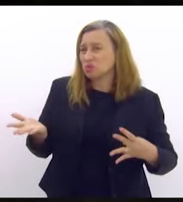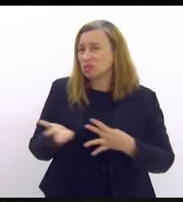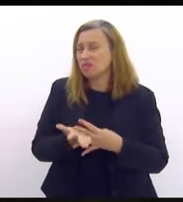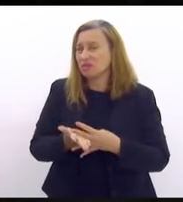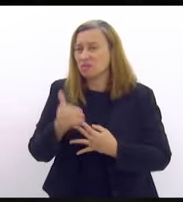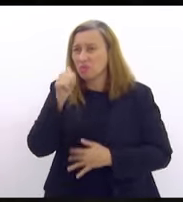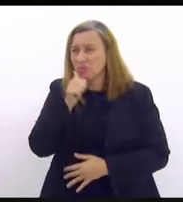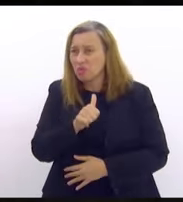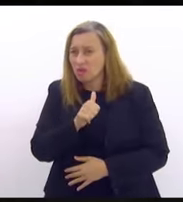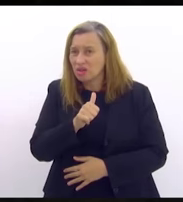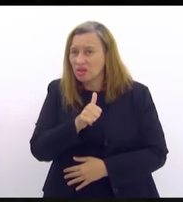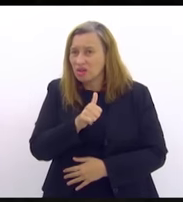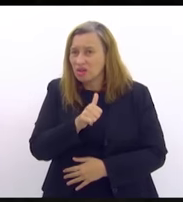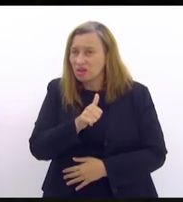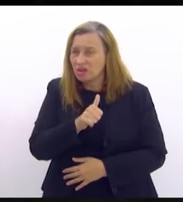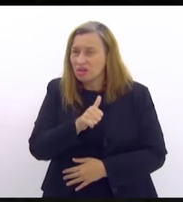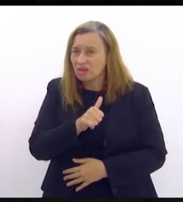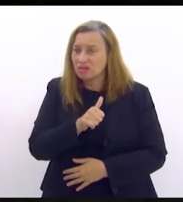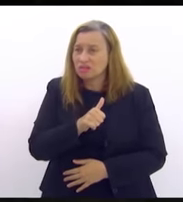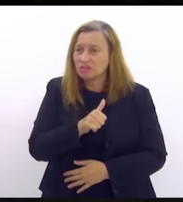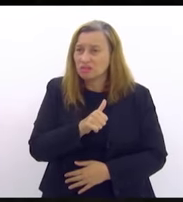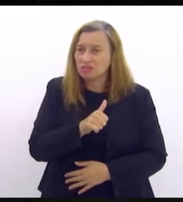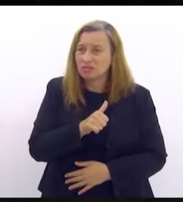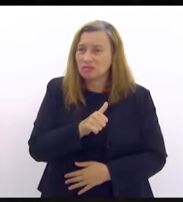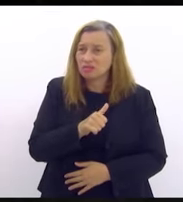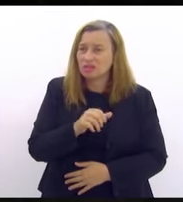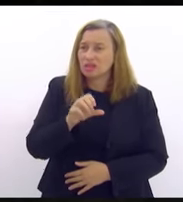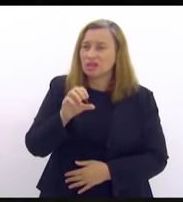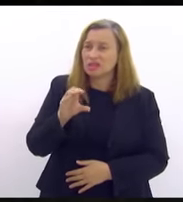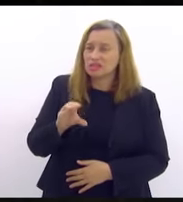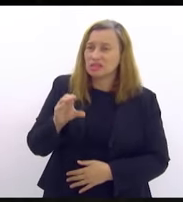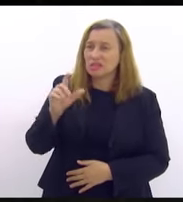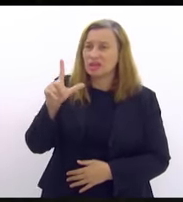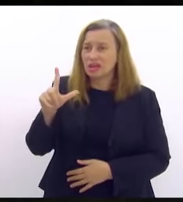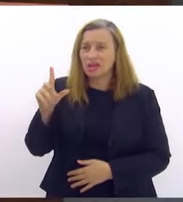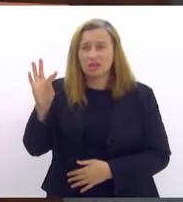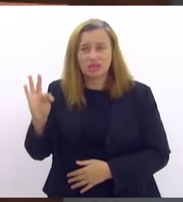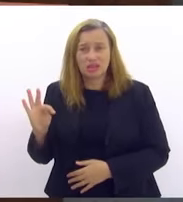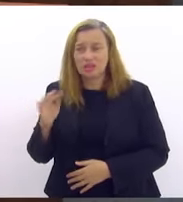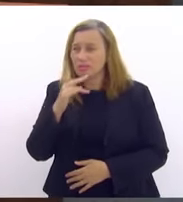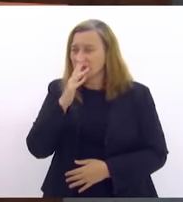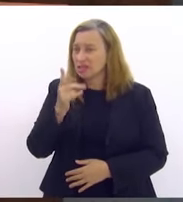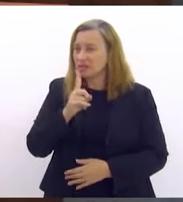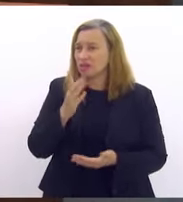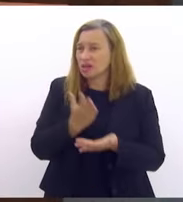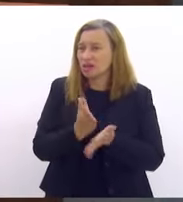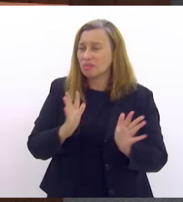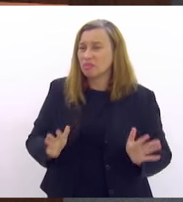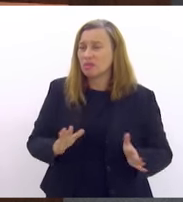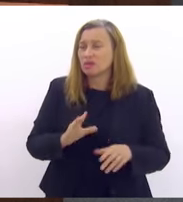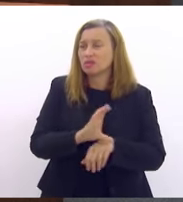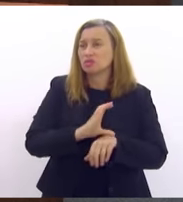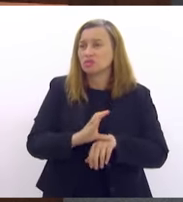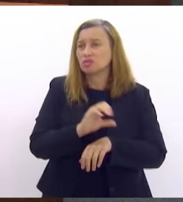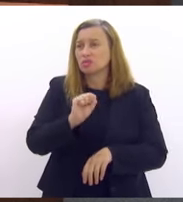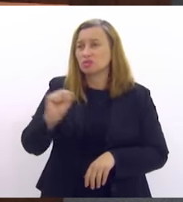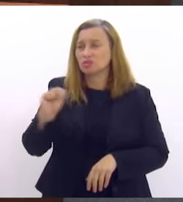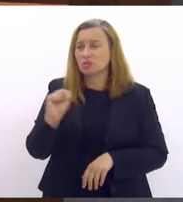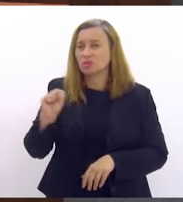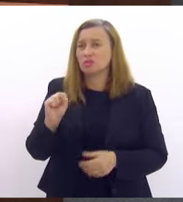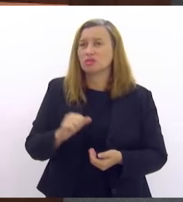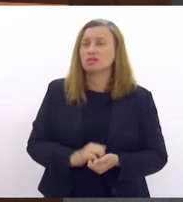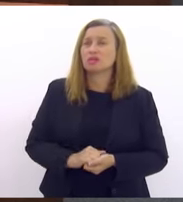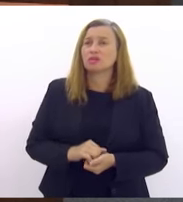mulher algo que desencavar da CLT parecia já ter acabado desde a Constituição de 88 aquilo